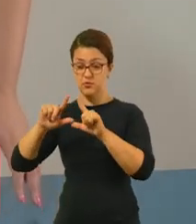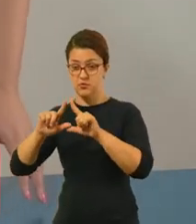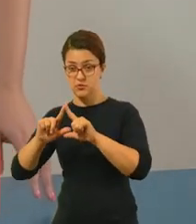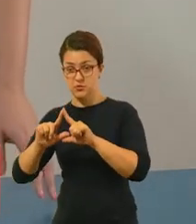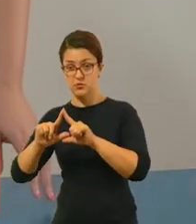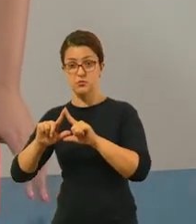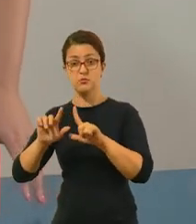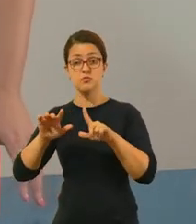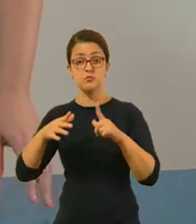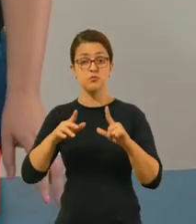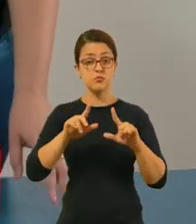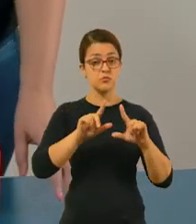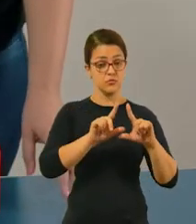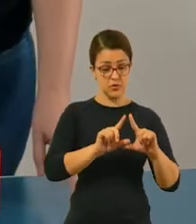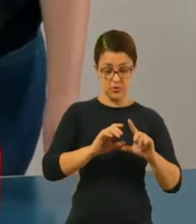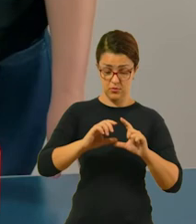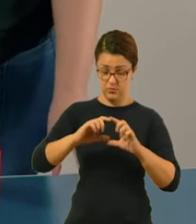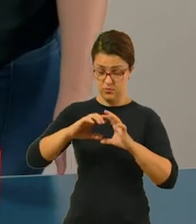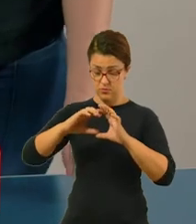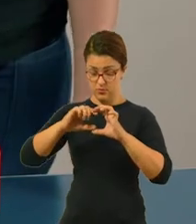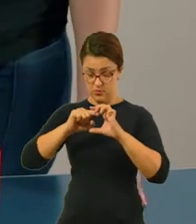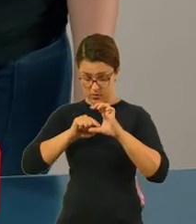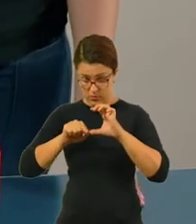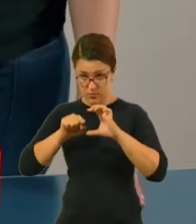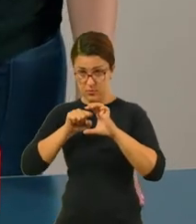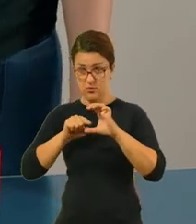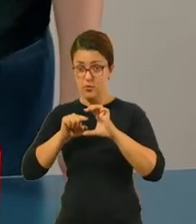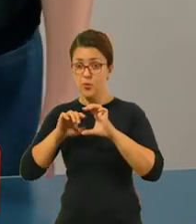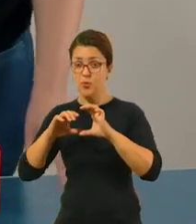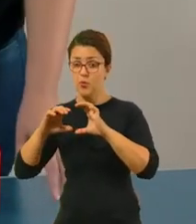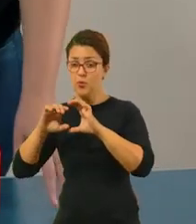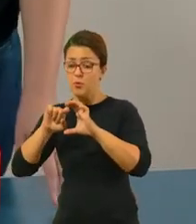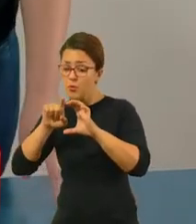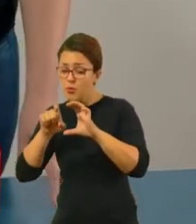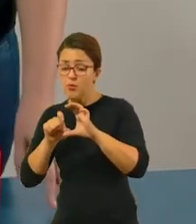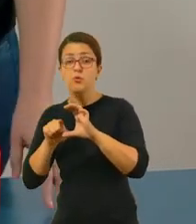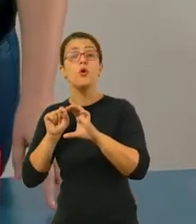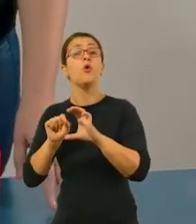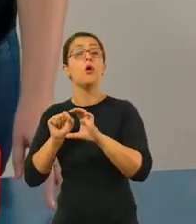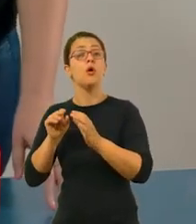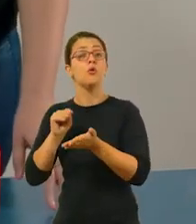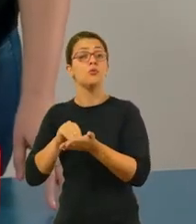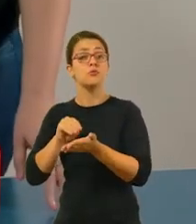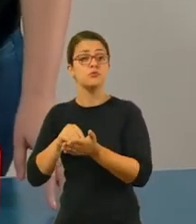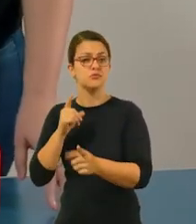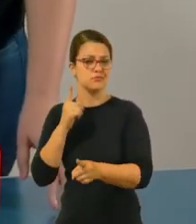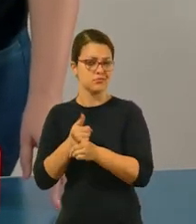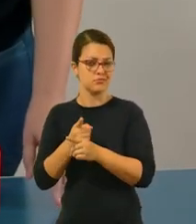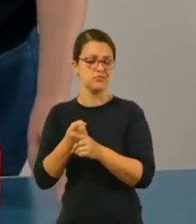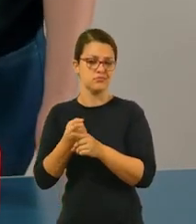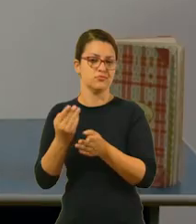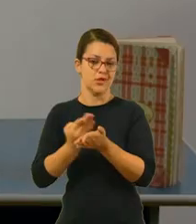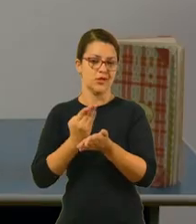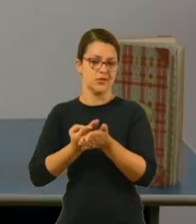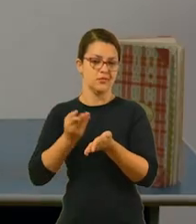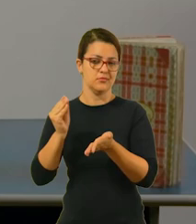triângulo. E agora, qual é a forma que está faltando aqui? Descubra e coloque no seu caderno.